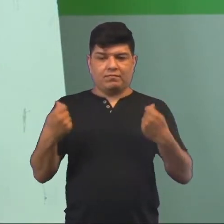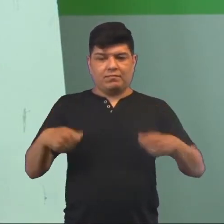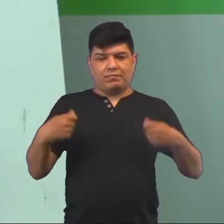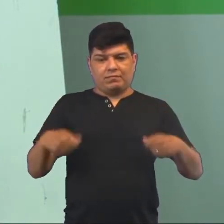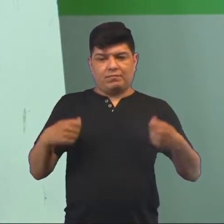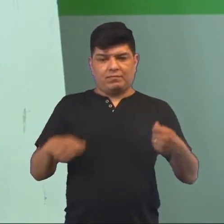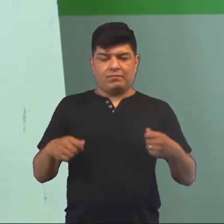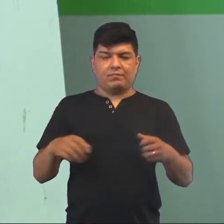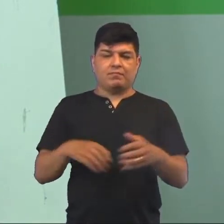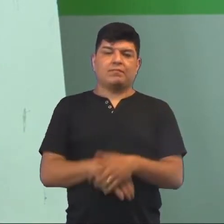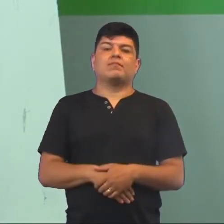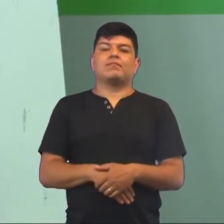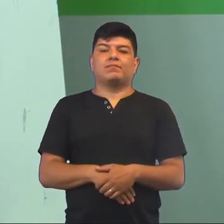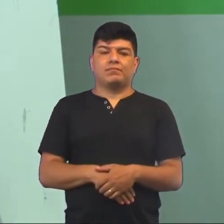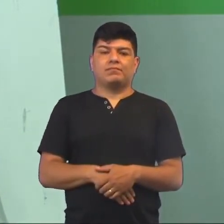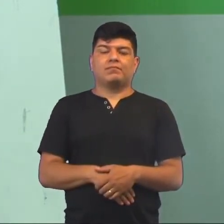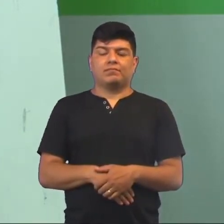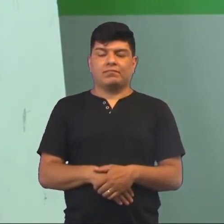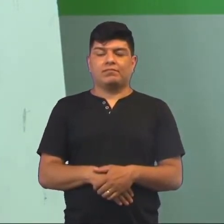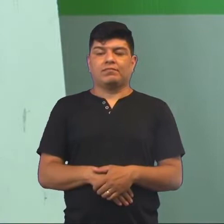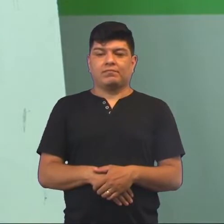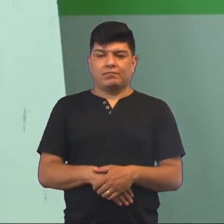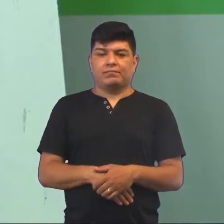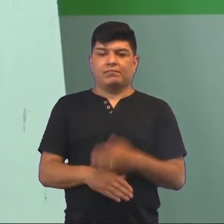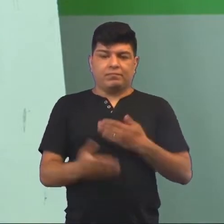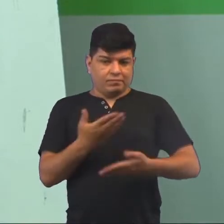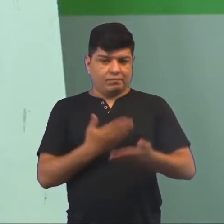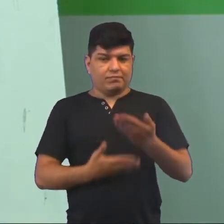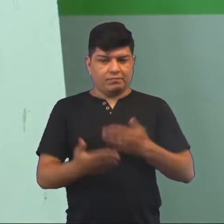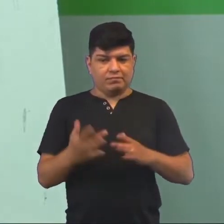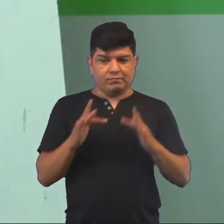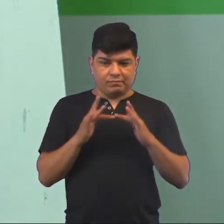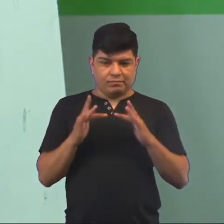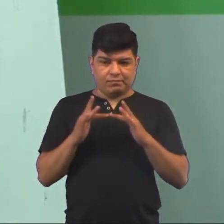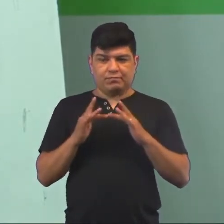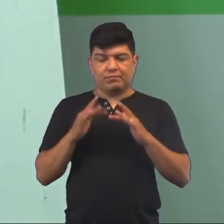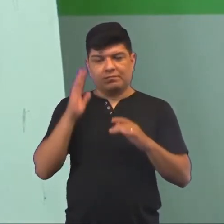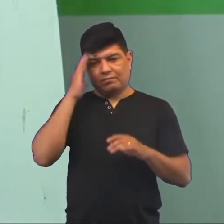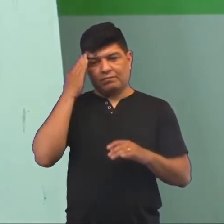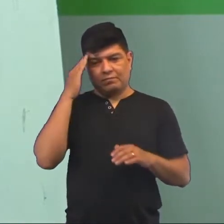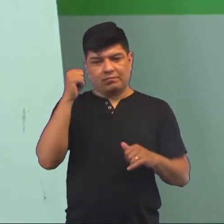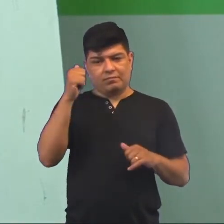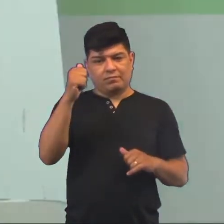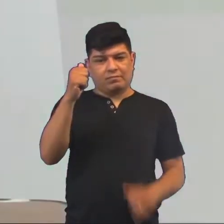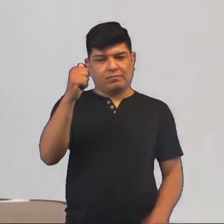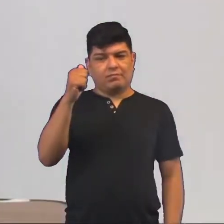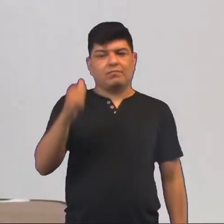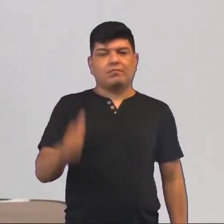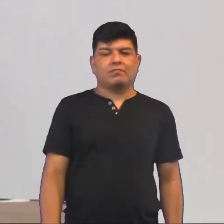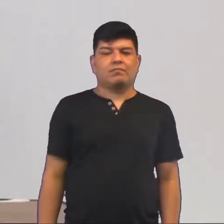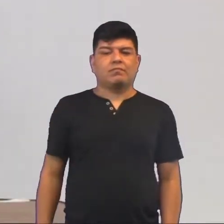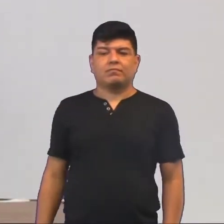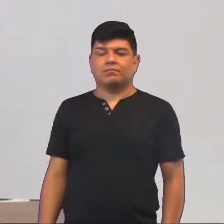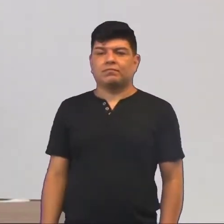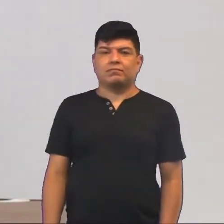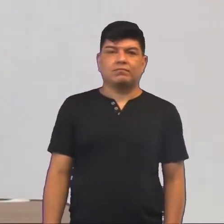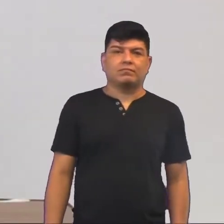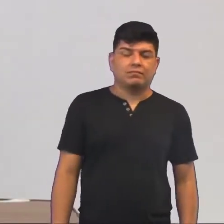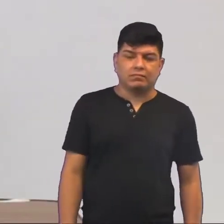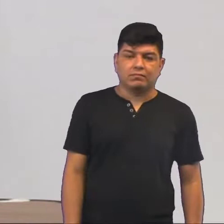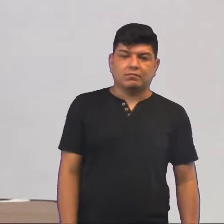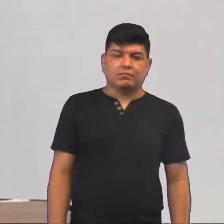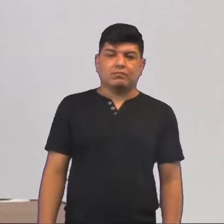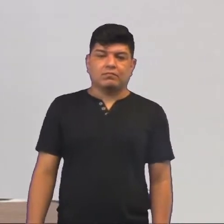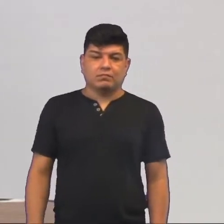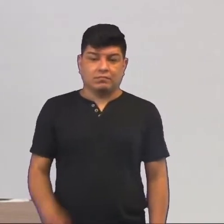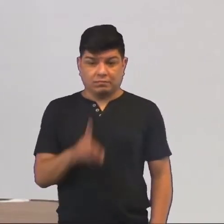também vêm para a cidade. E essa relação é que a gente vai compreender em nossa aula, tá? Que é muito importante.